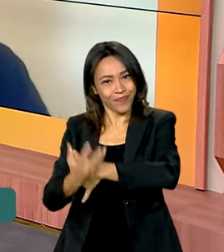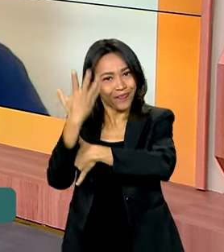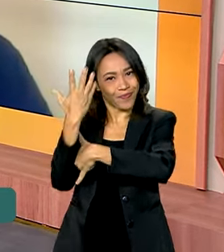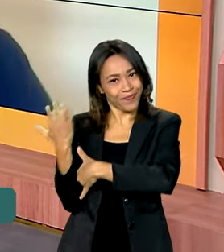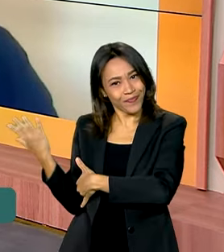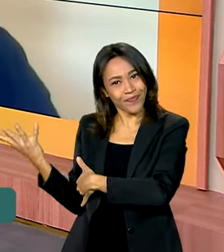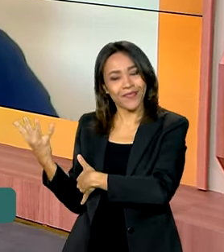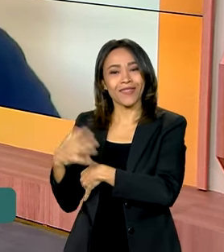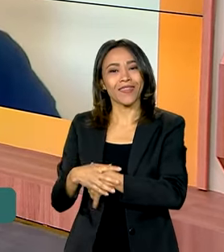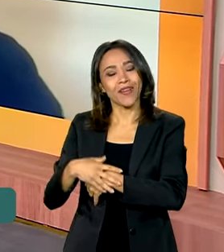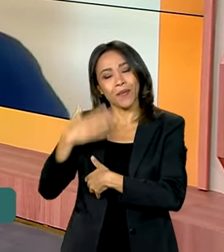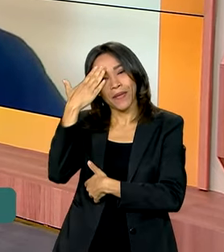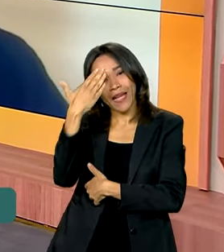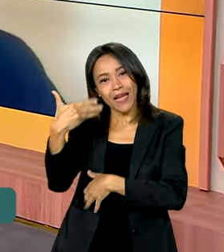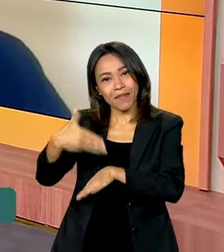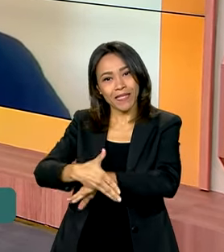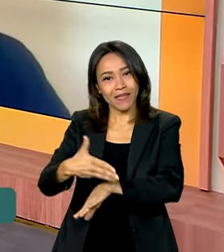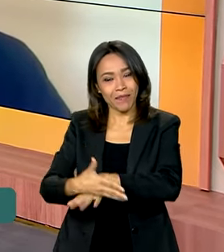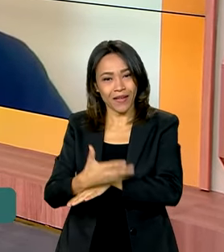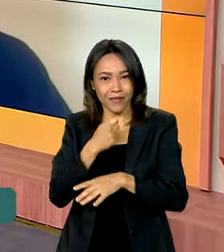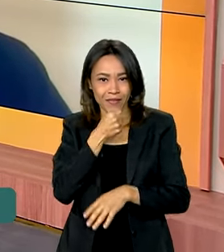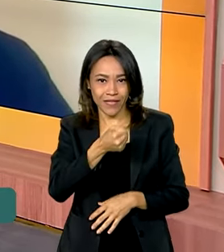participar do Brasil em Dia. Bom dia para a senhora.